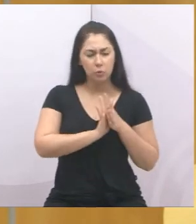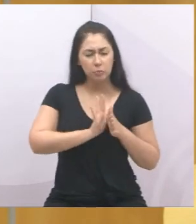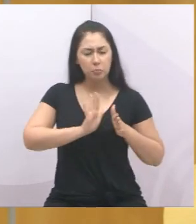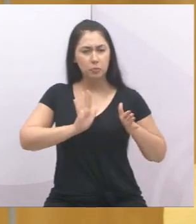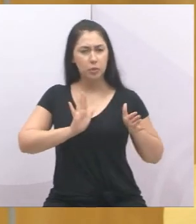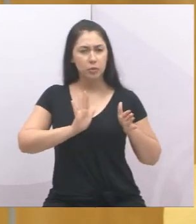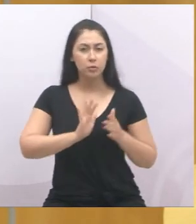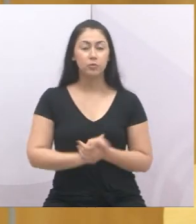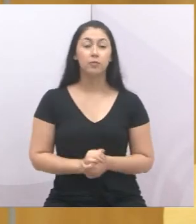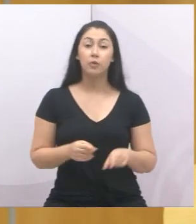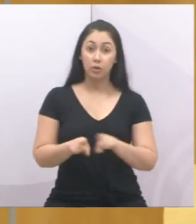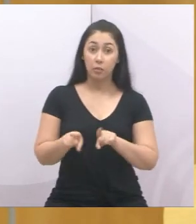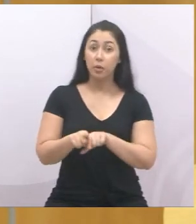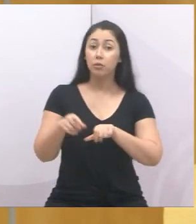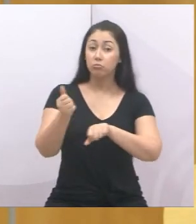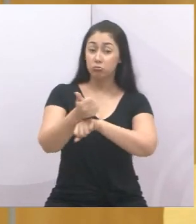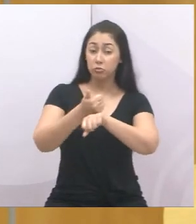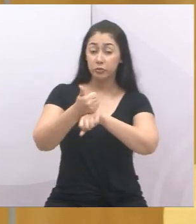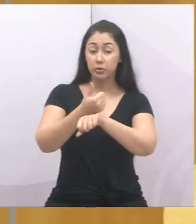e também um bom profissional.